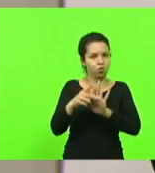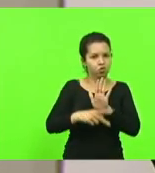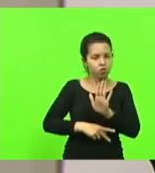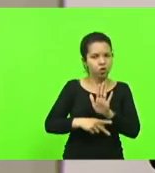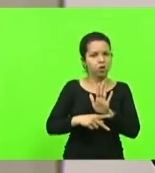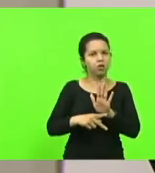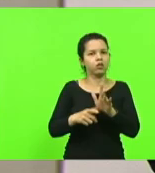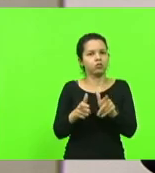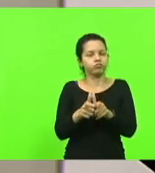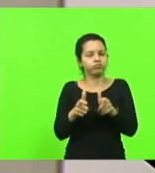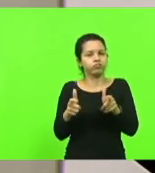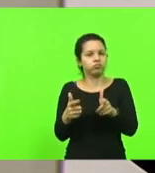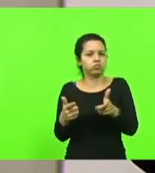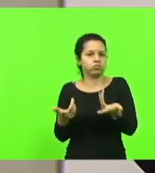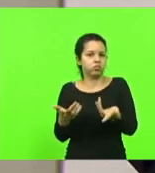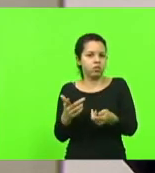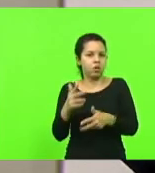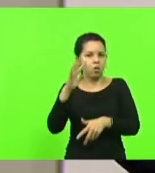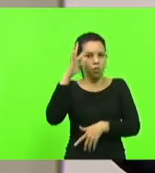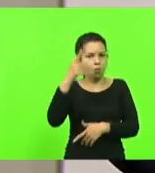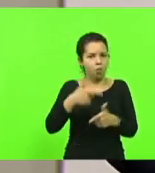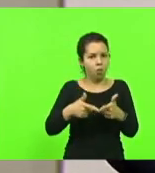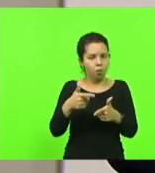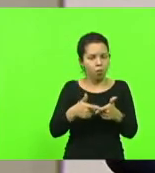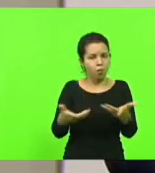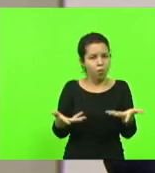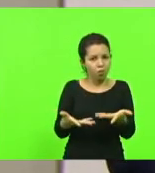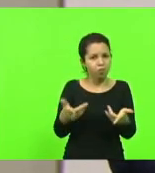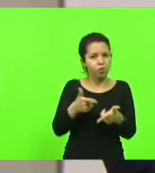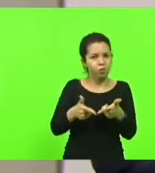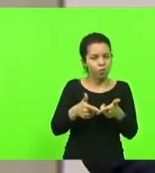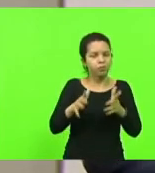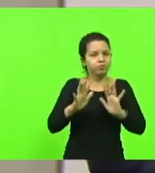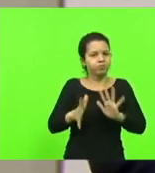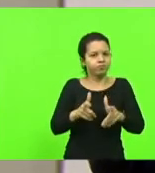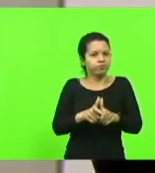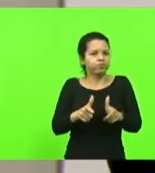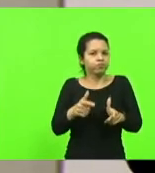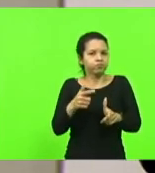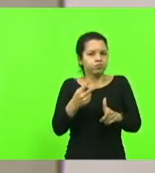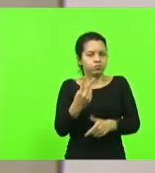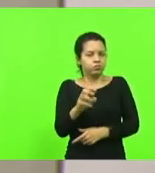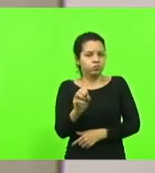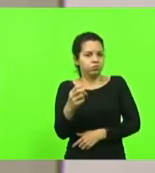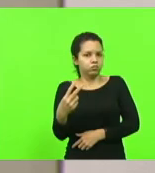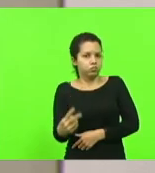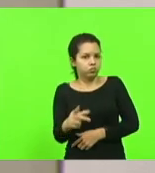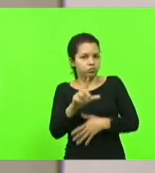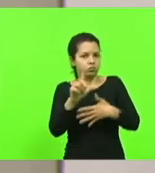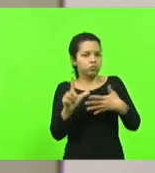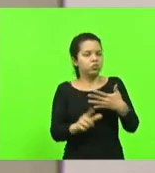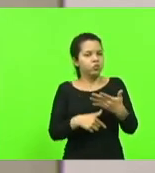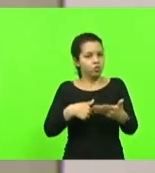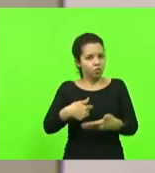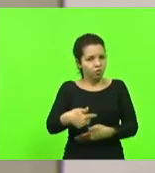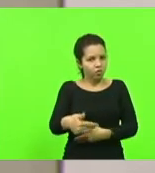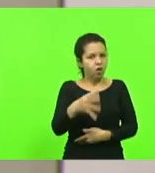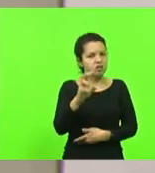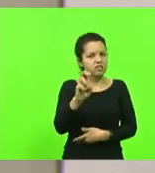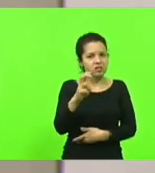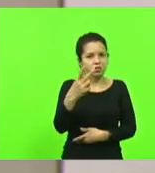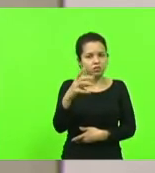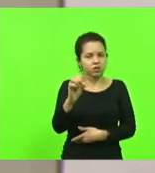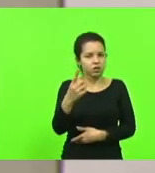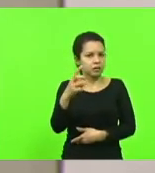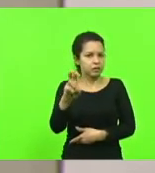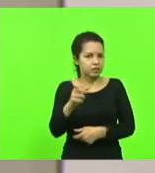envergadura para resolver este problema, que hoje já é um grande gargalo aqui na 282 Litoral, nós vamos levar aí 5, 10,